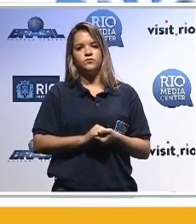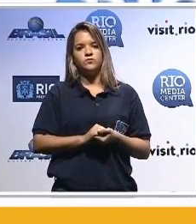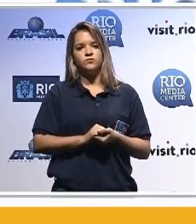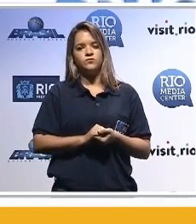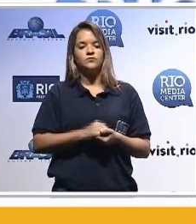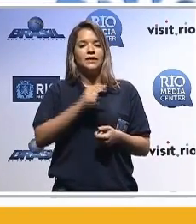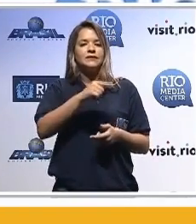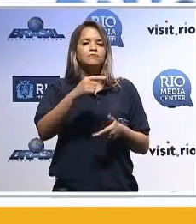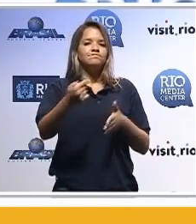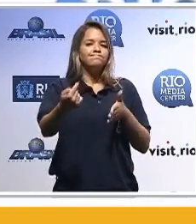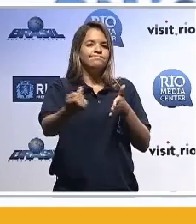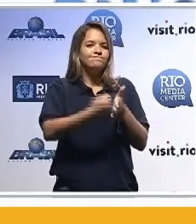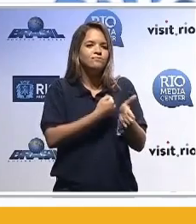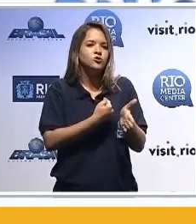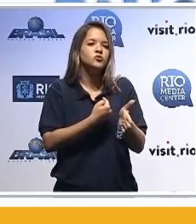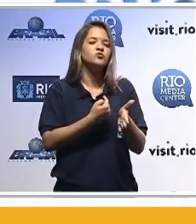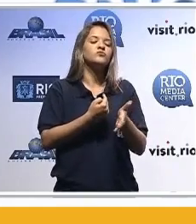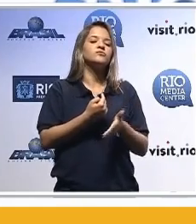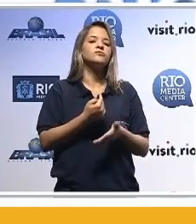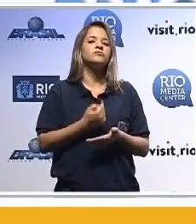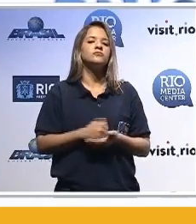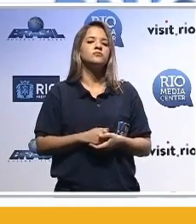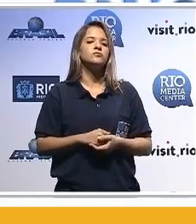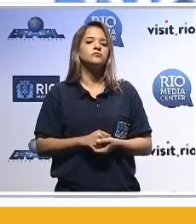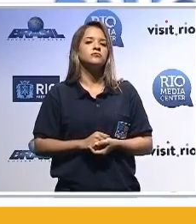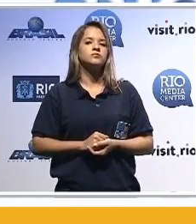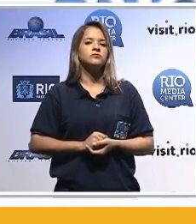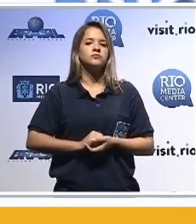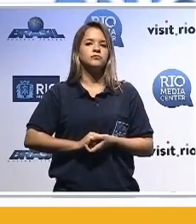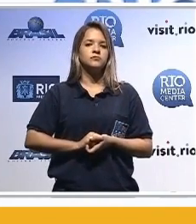Essa pergunta não há como